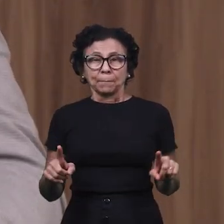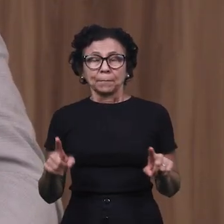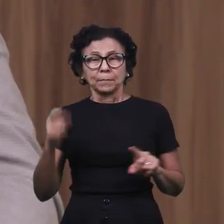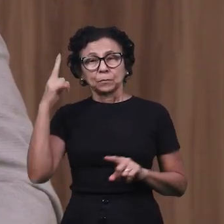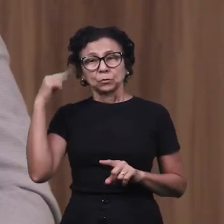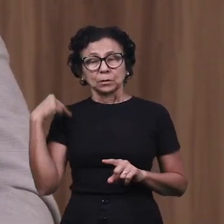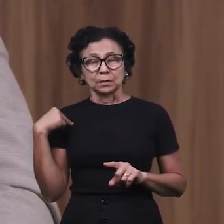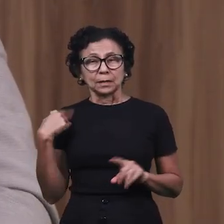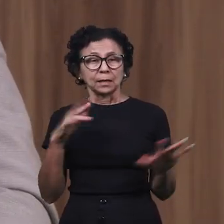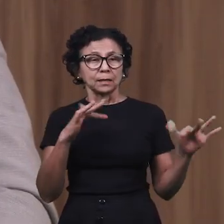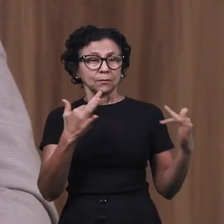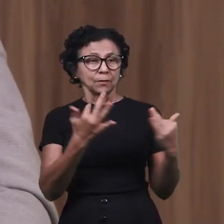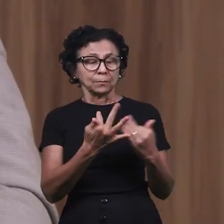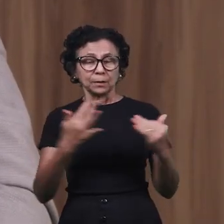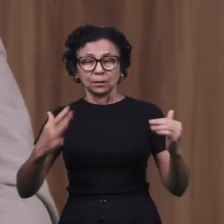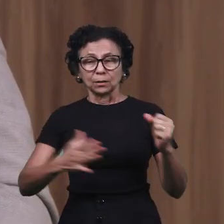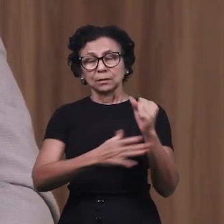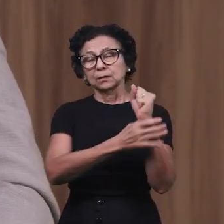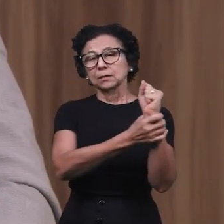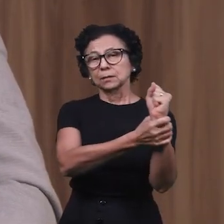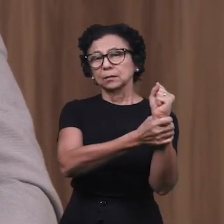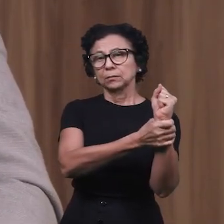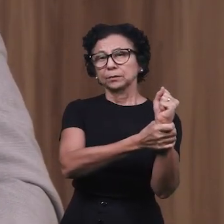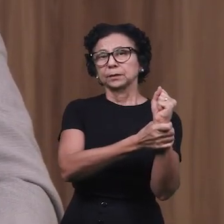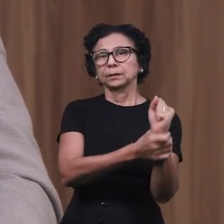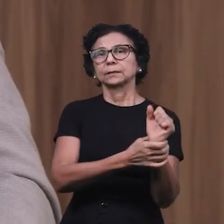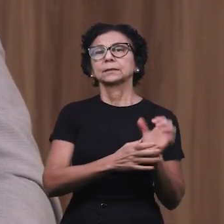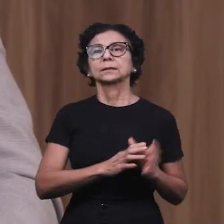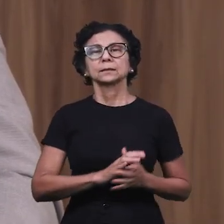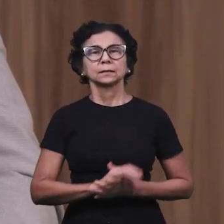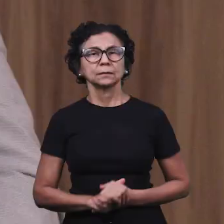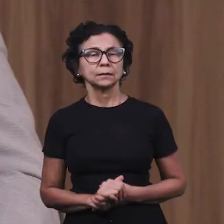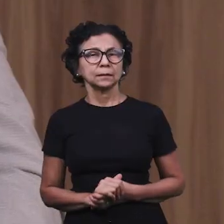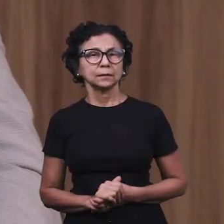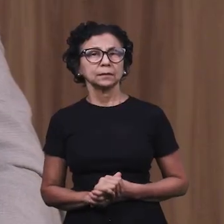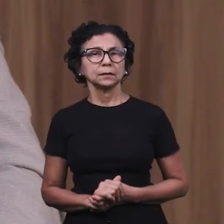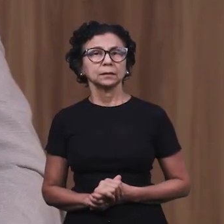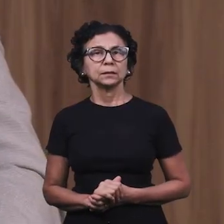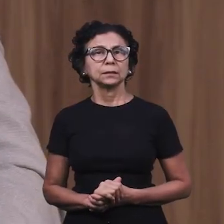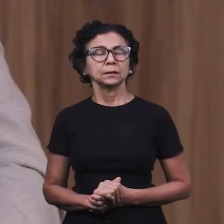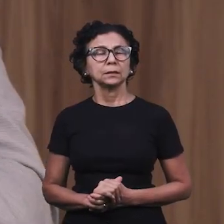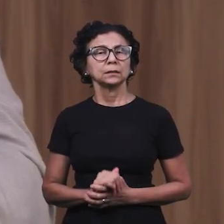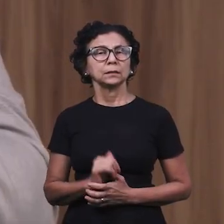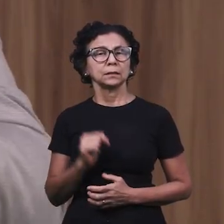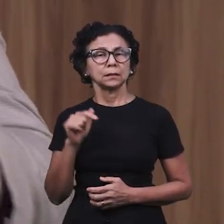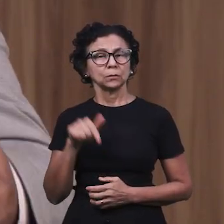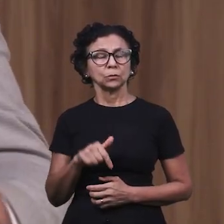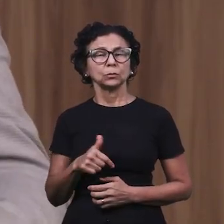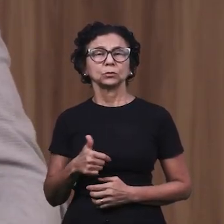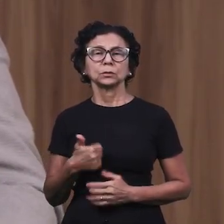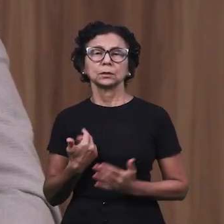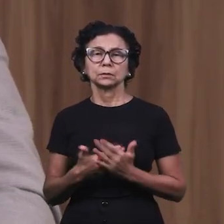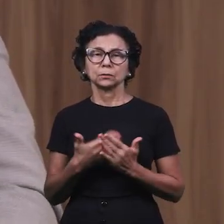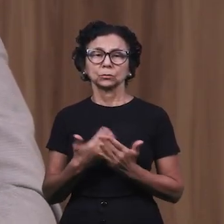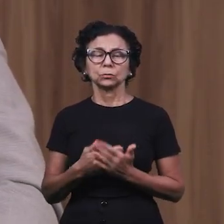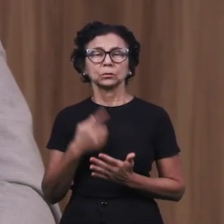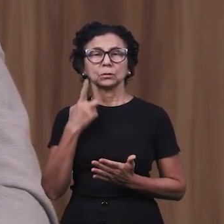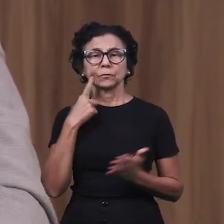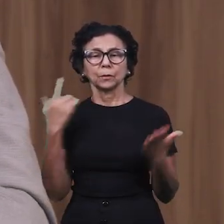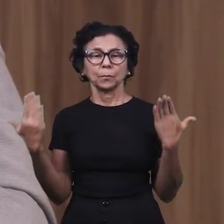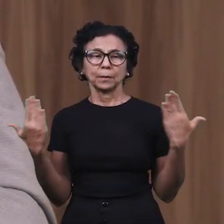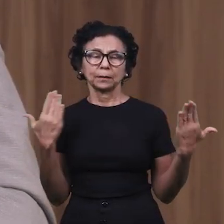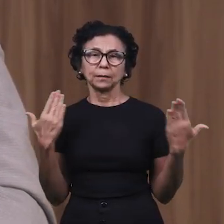também temos vivido essa experiência, né? Se fizermos um paralelo, nós vamos ver que em meio a um cenário de caos no mundo